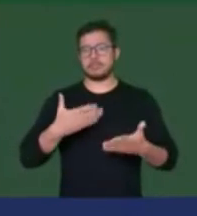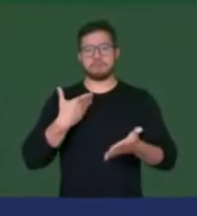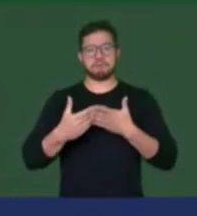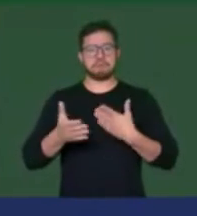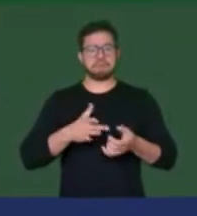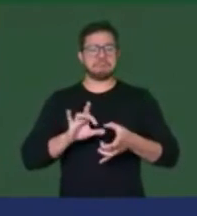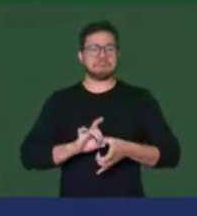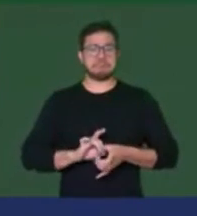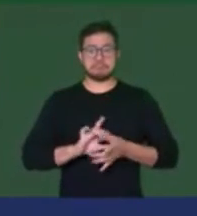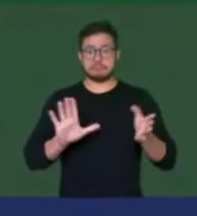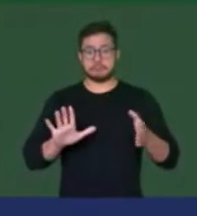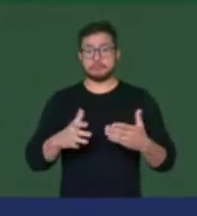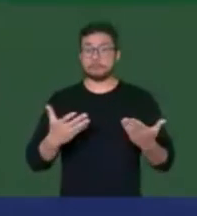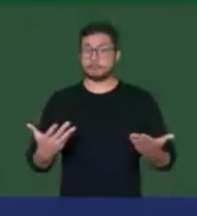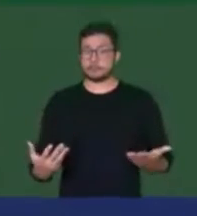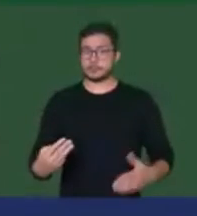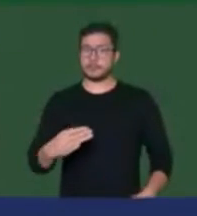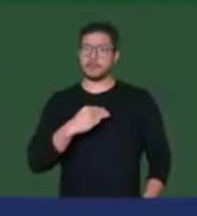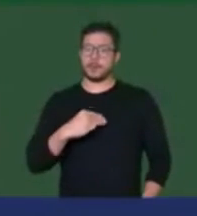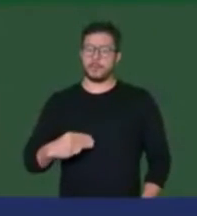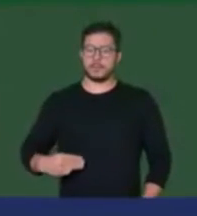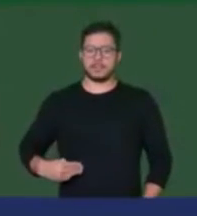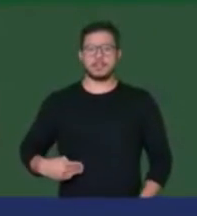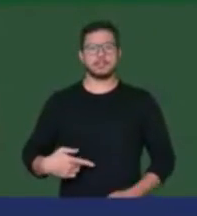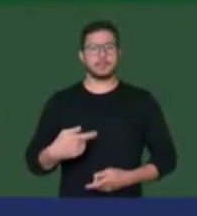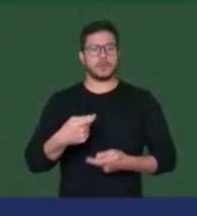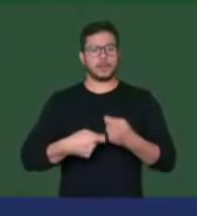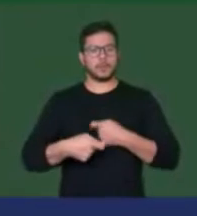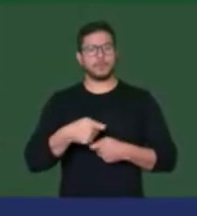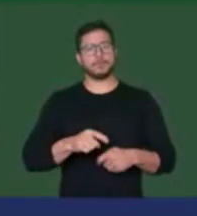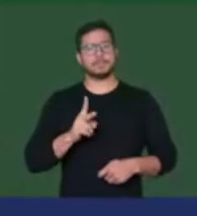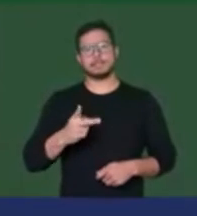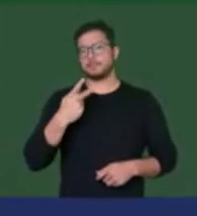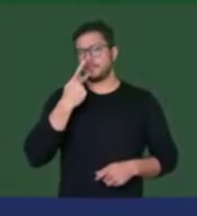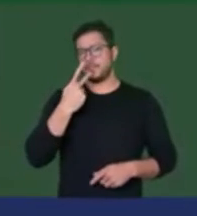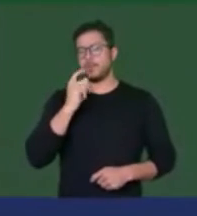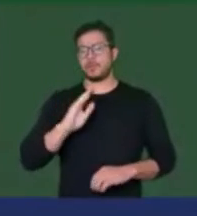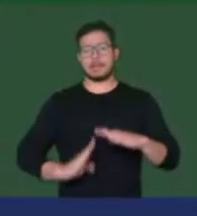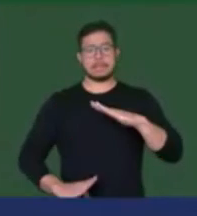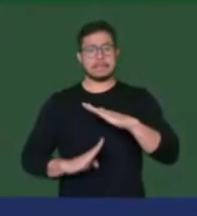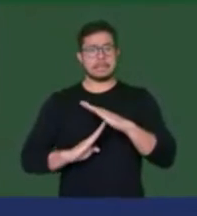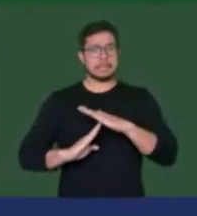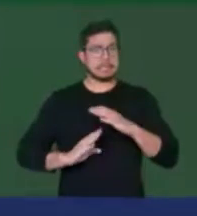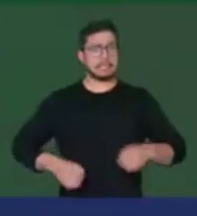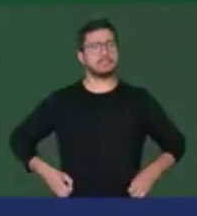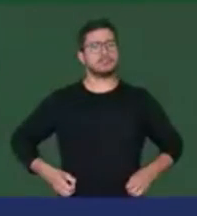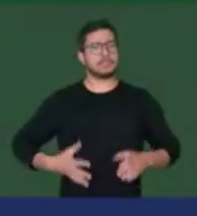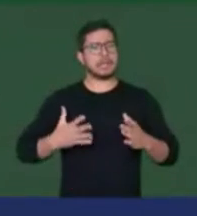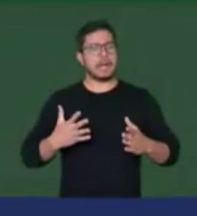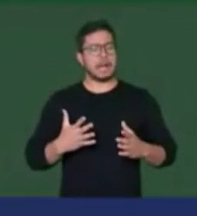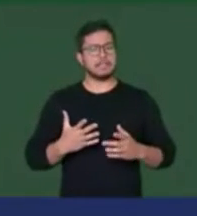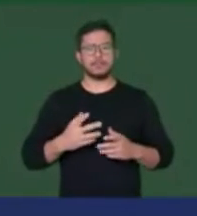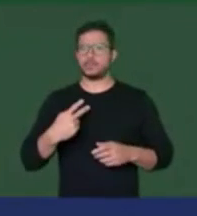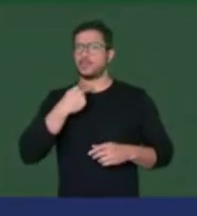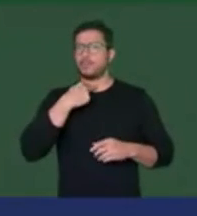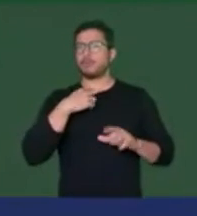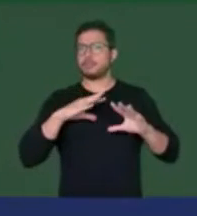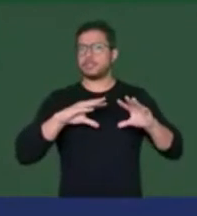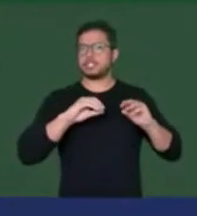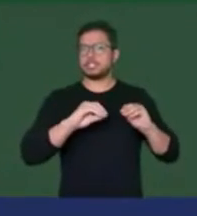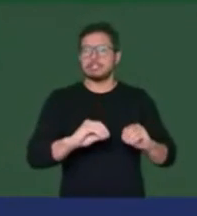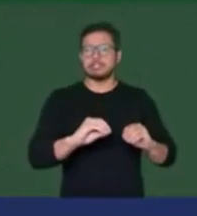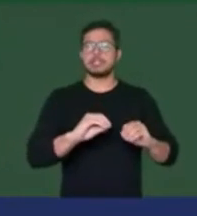ministro da Economia sempre defendeu como sendo sagrado, que o mercado financeiro diz que é sagrado, mas